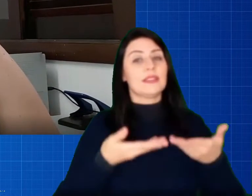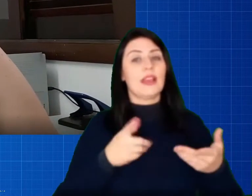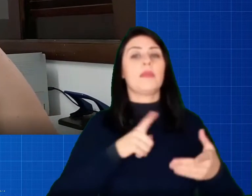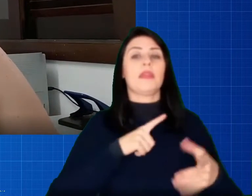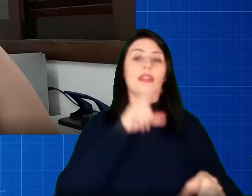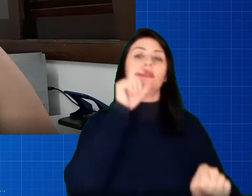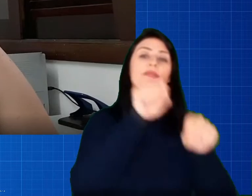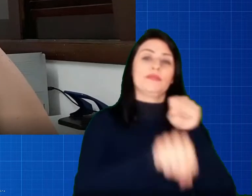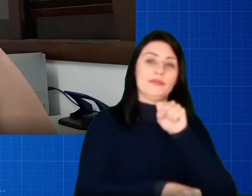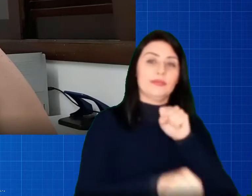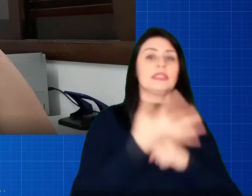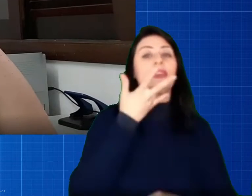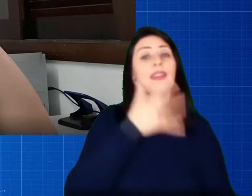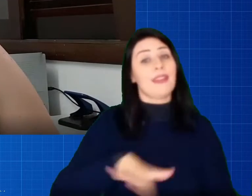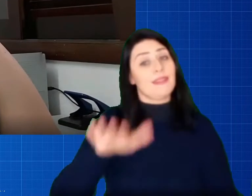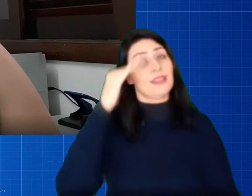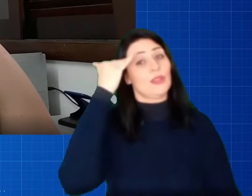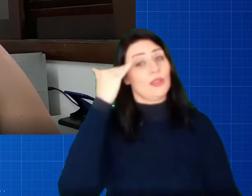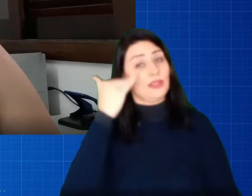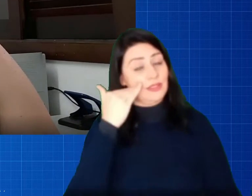foram abusados sexualmente.